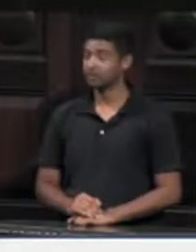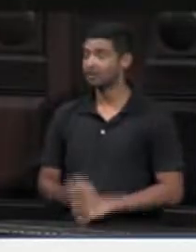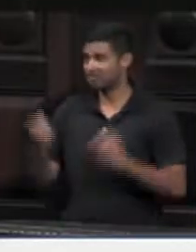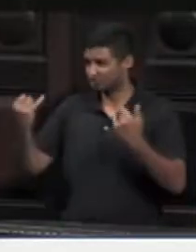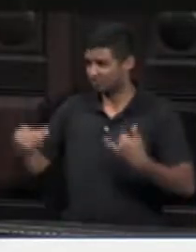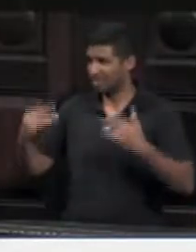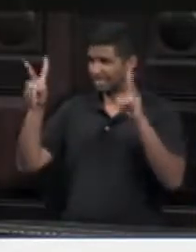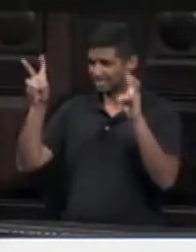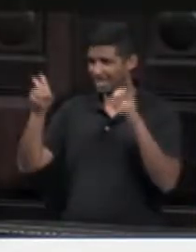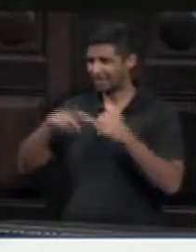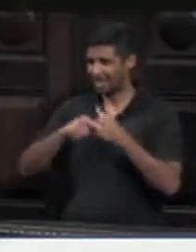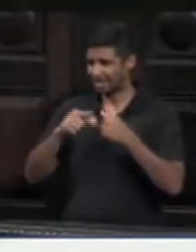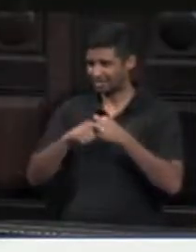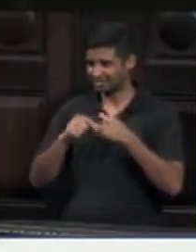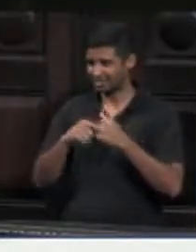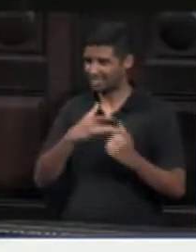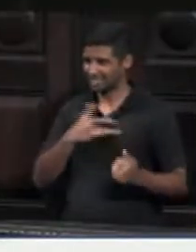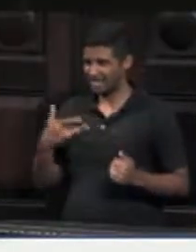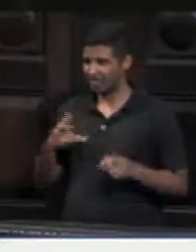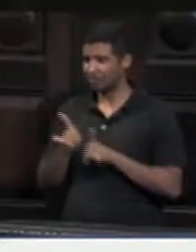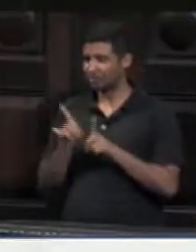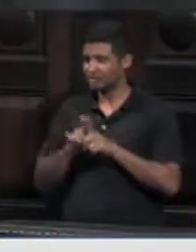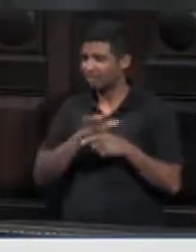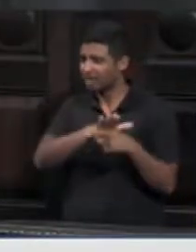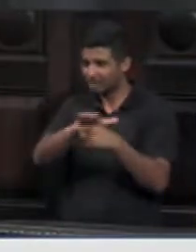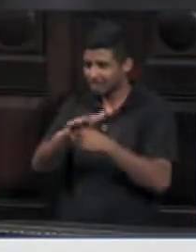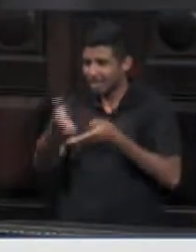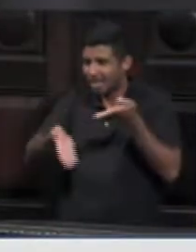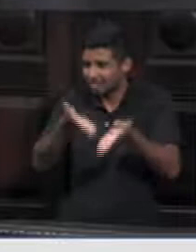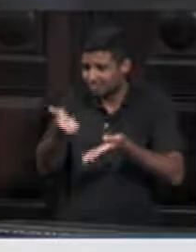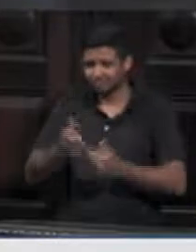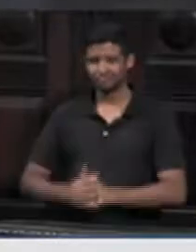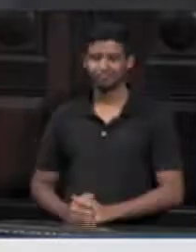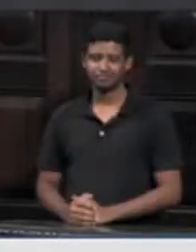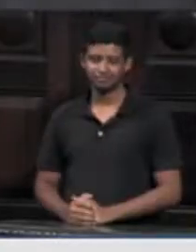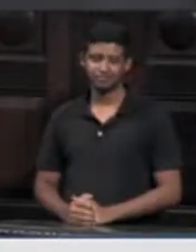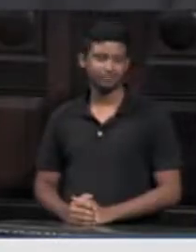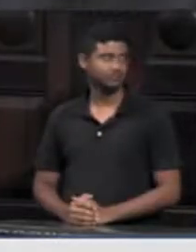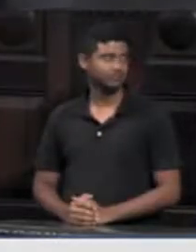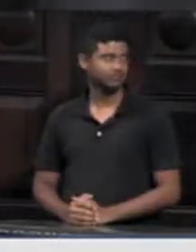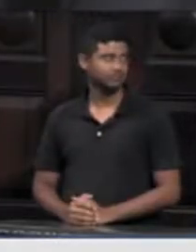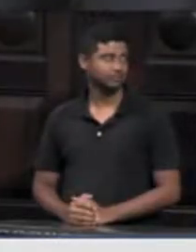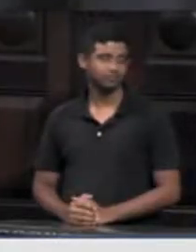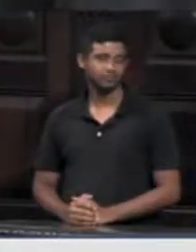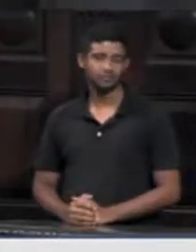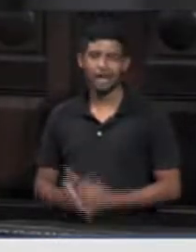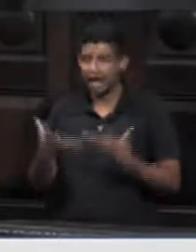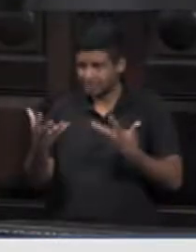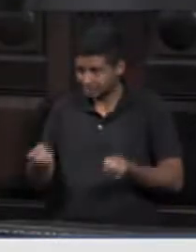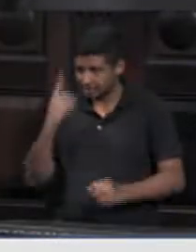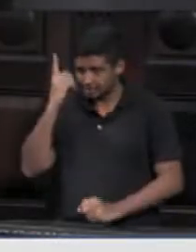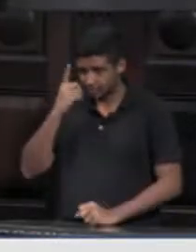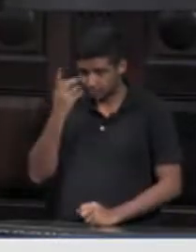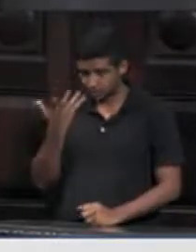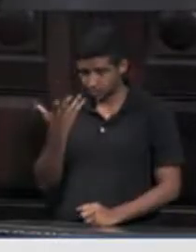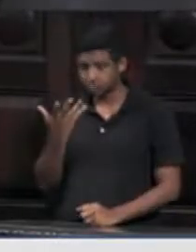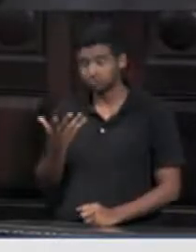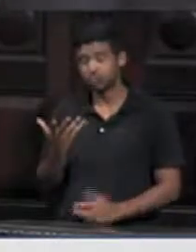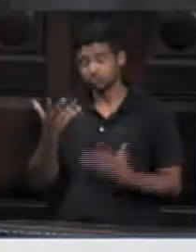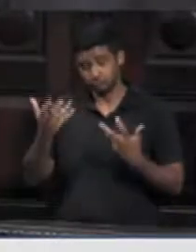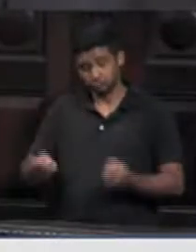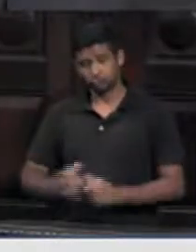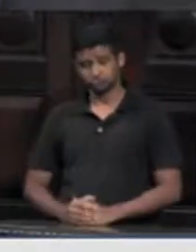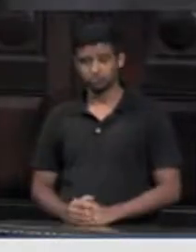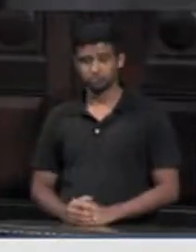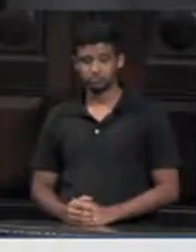Isso. Então, excepcionaliza educação, saúde e soberania alimentar. Pode estar acatada, deputado? Eu gostaria só de fazer